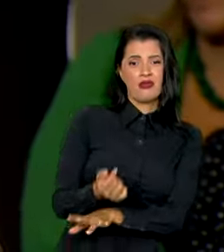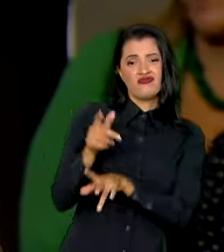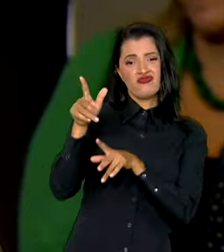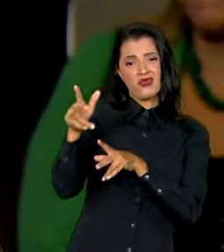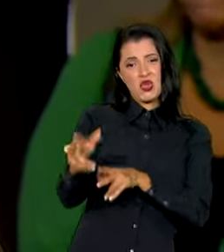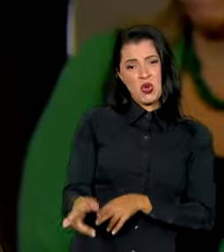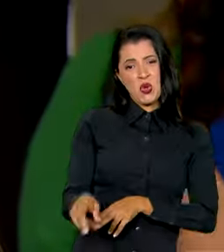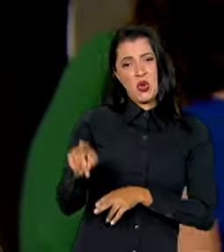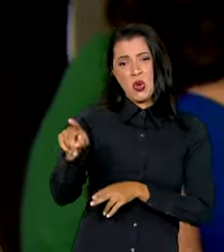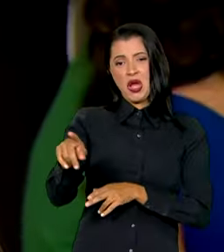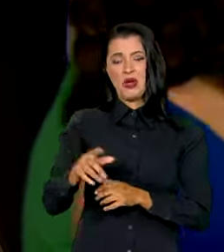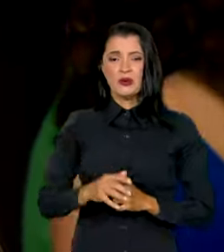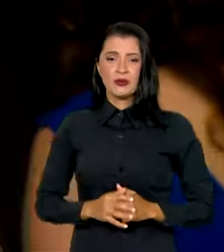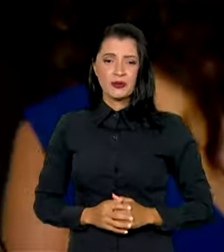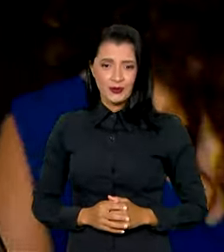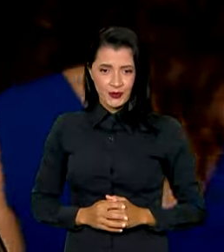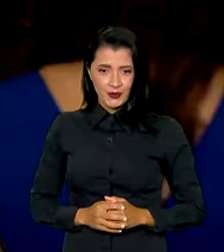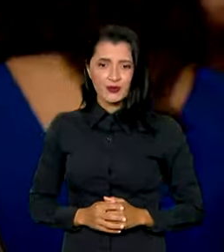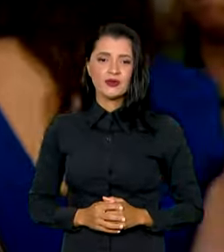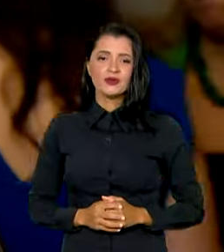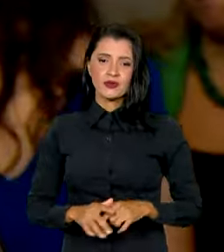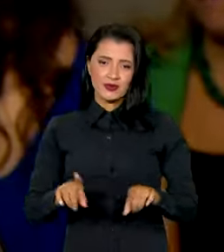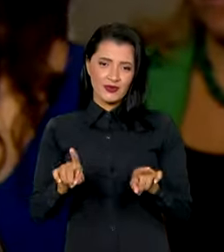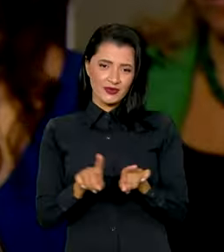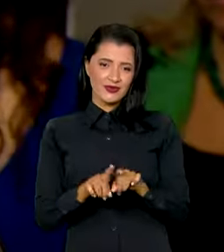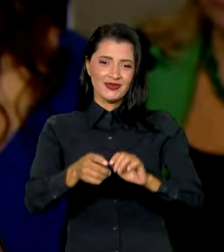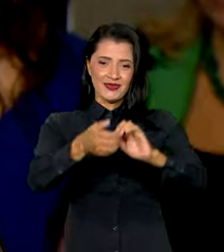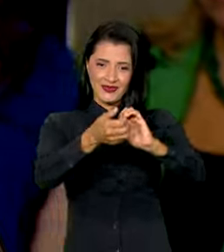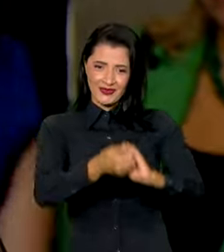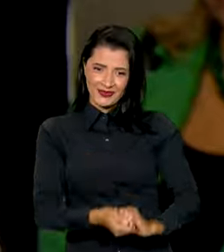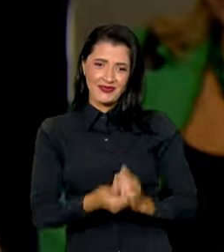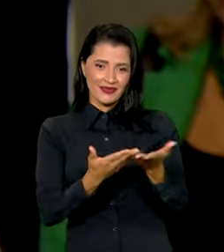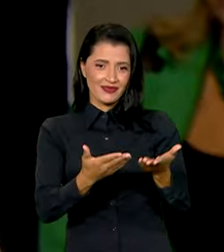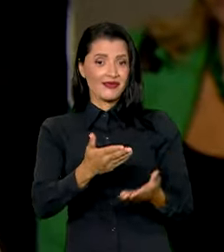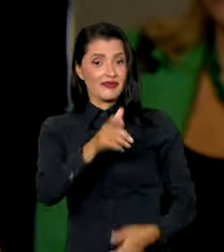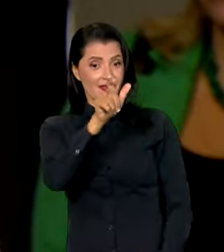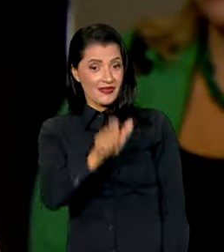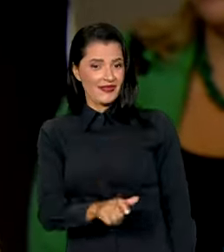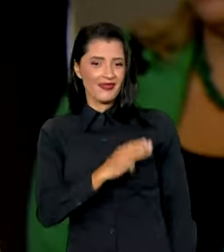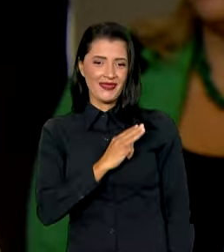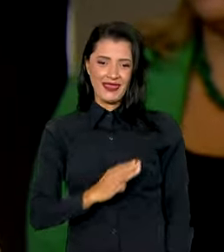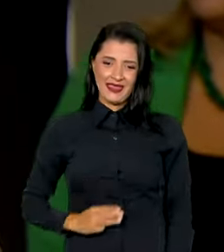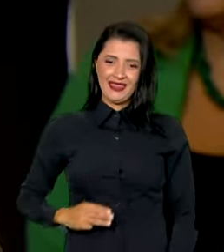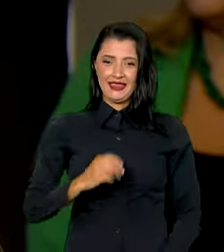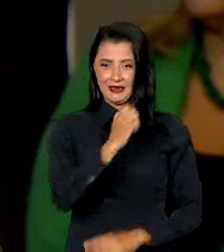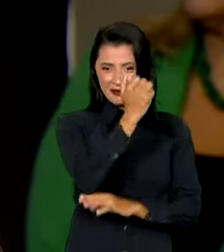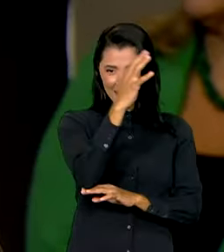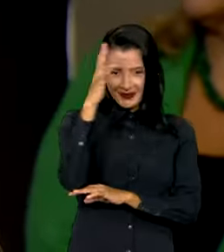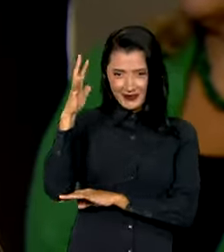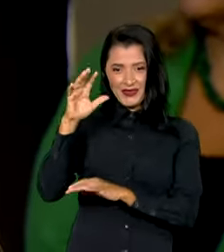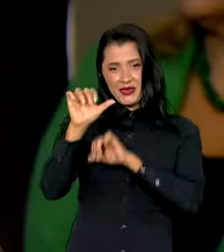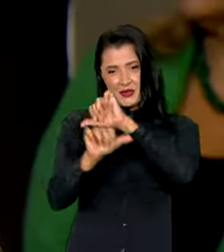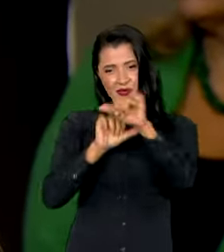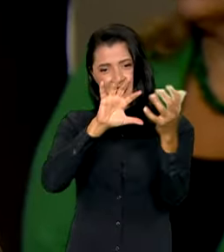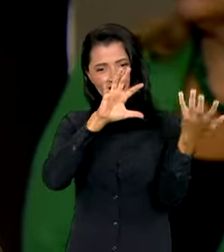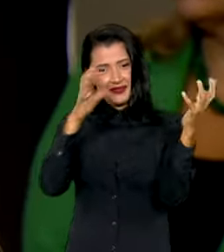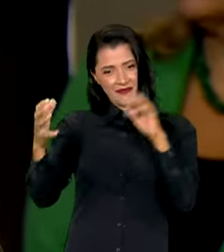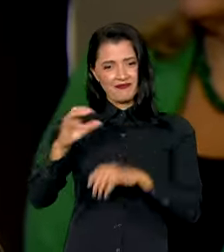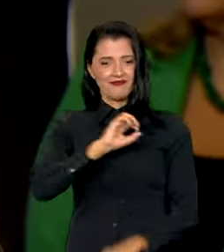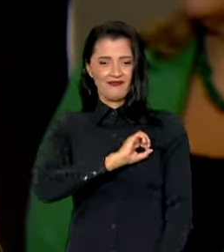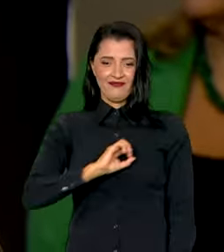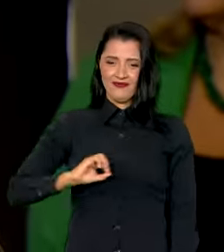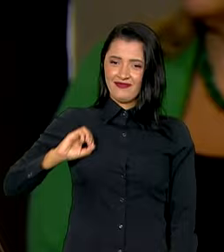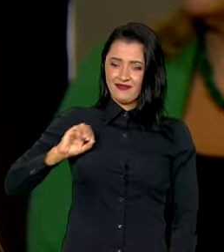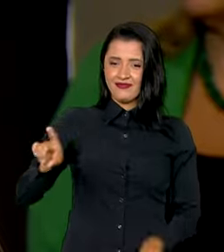de desinformação. Também quero cumprimentar a ministra do Meio Ambiente e Mudança do Clima, Marina Silva,